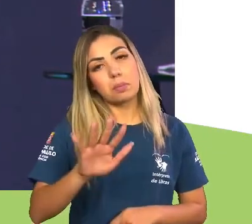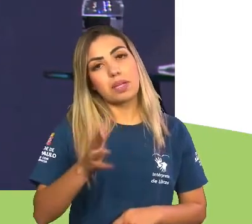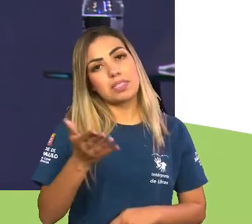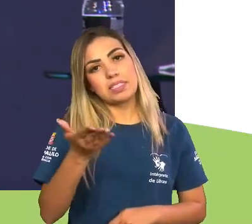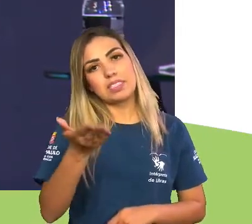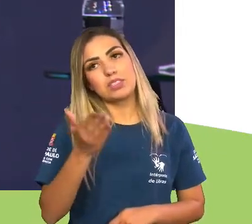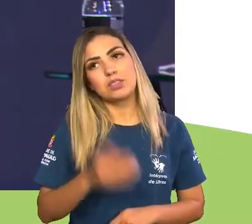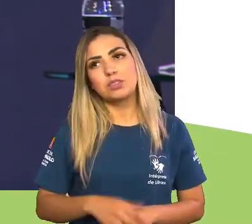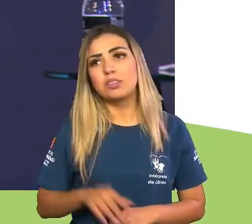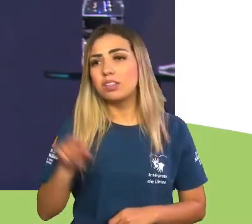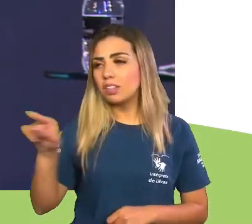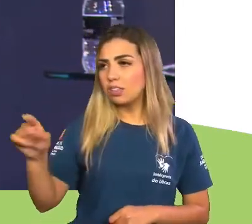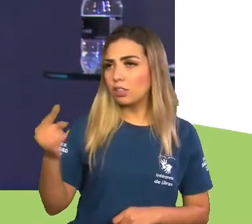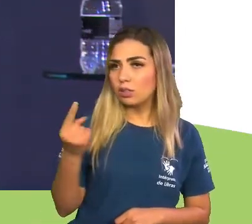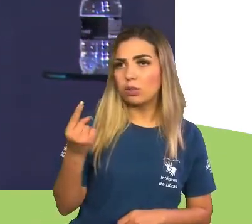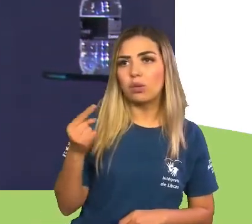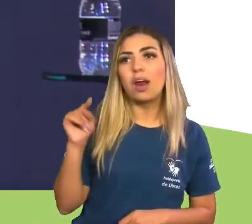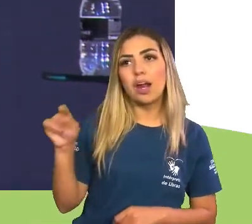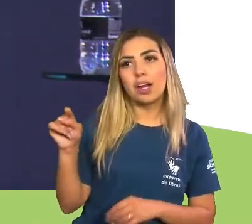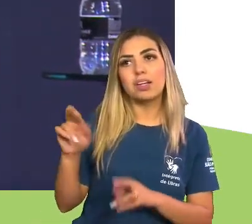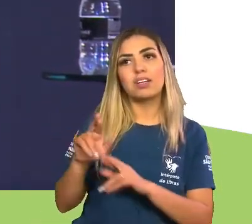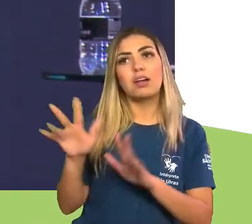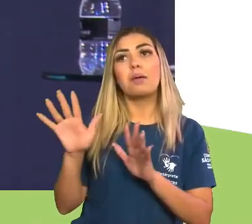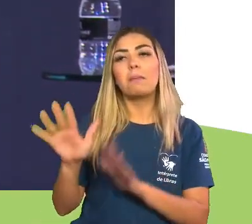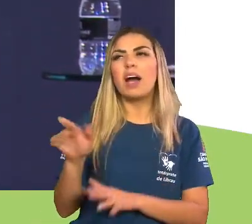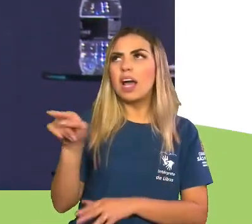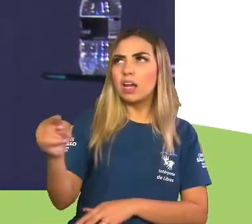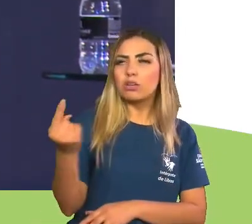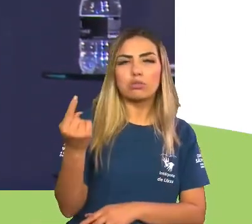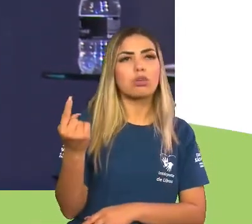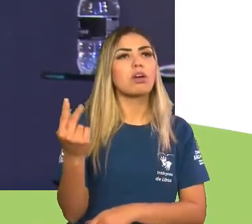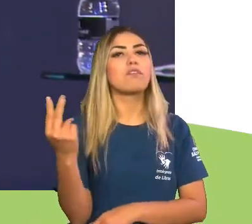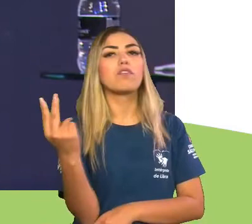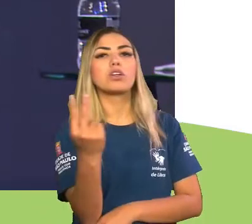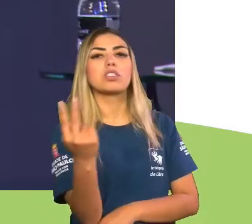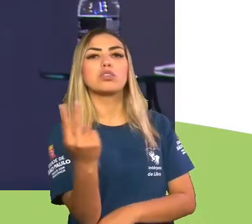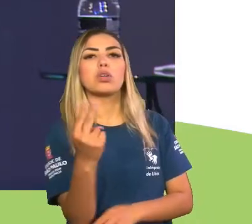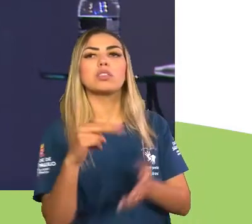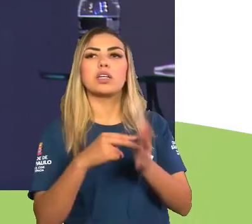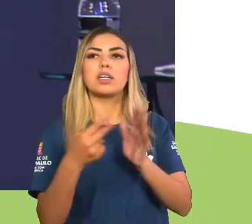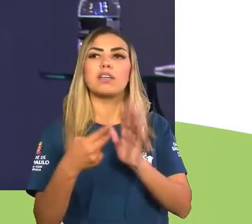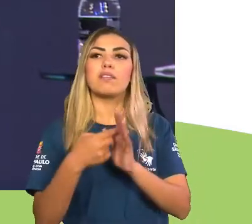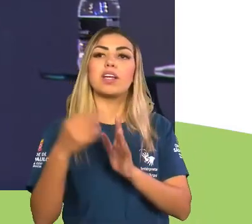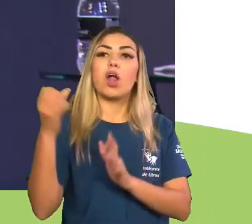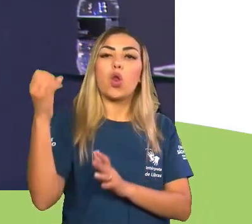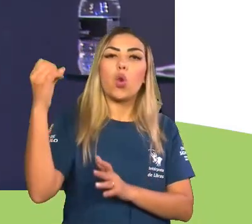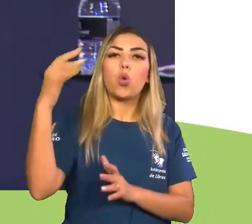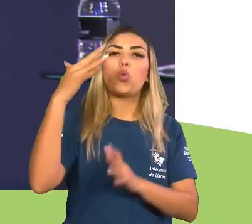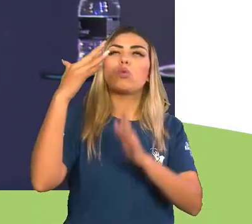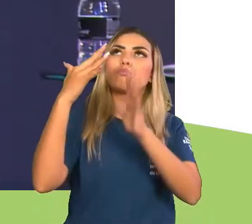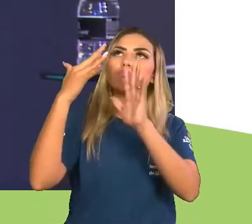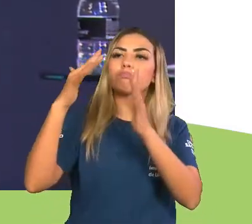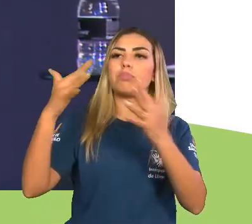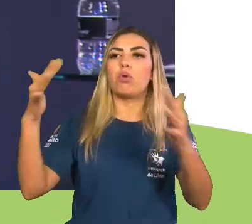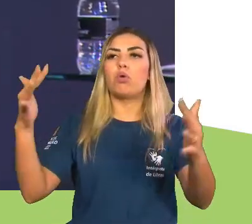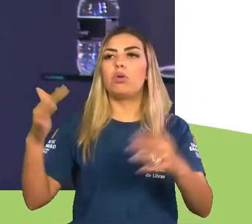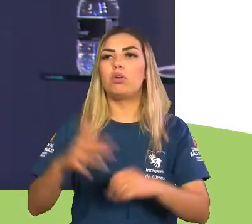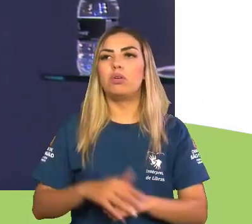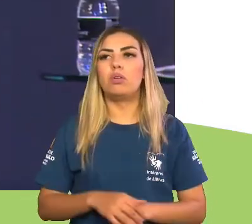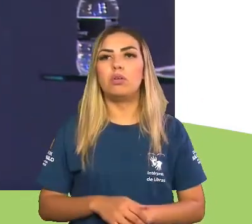Mas não é só ele. É raro. Ele é raro. Vocês dois são luz. Vocês são pura luz. A